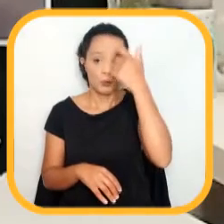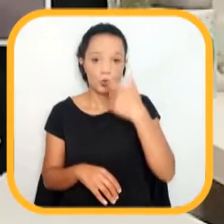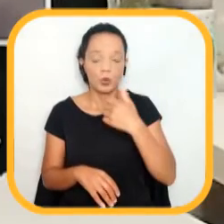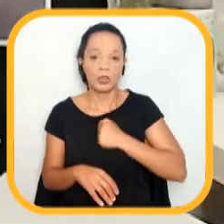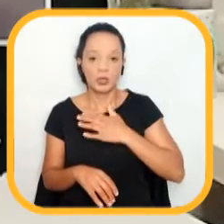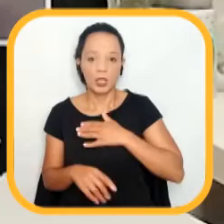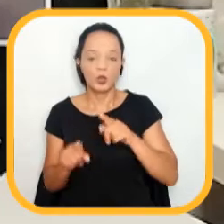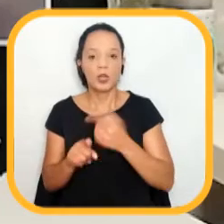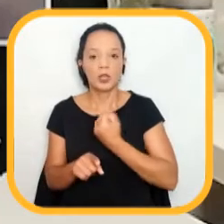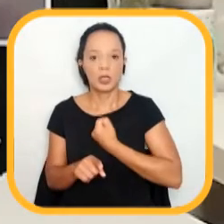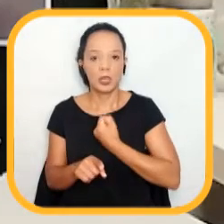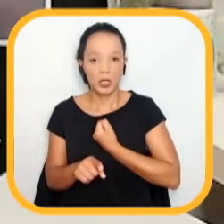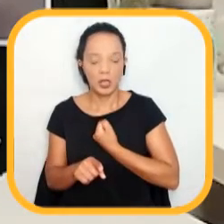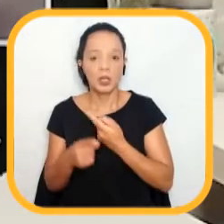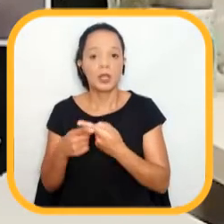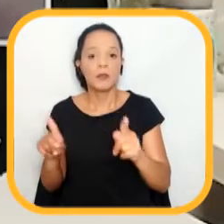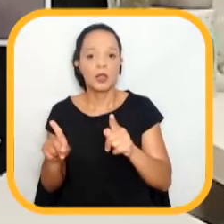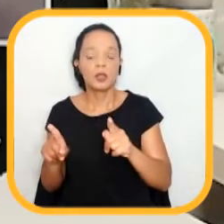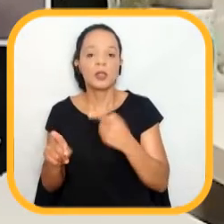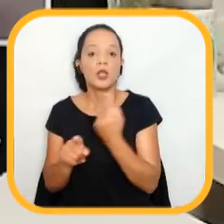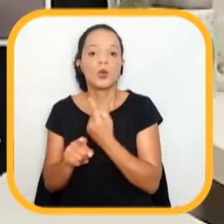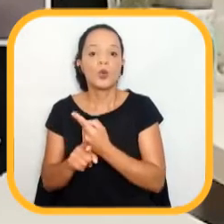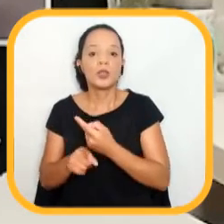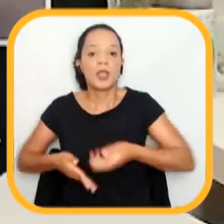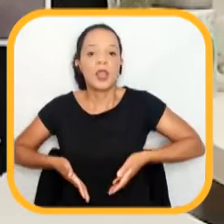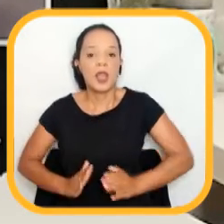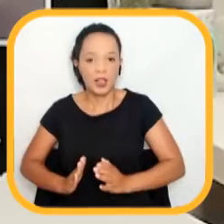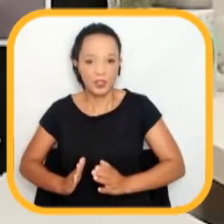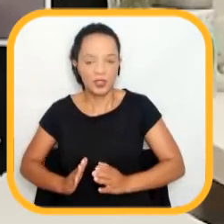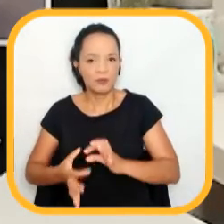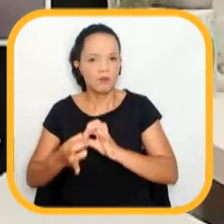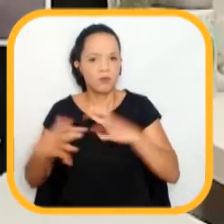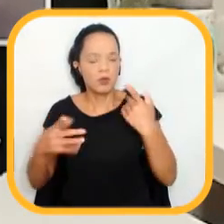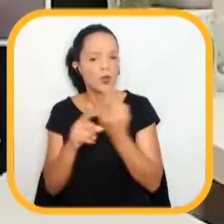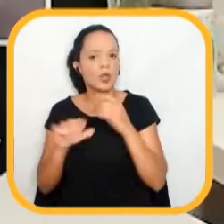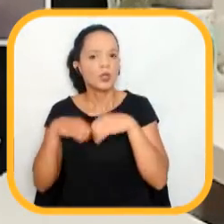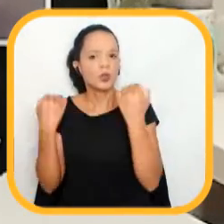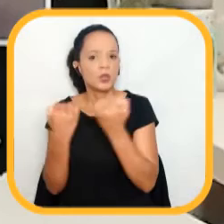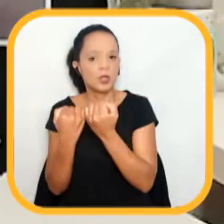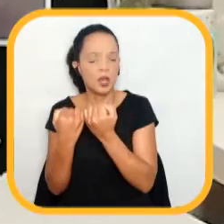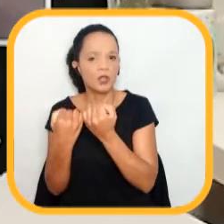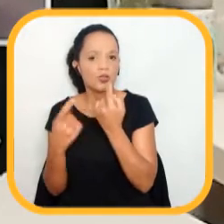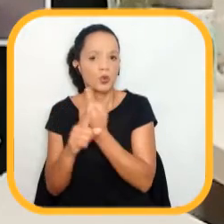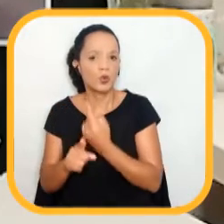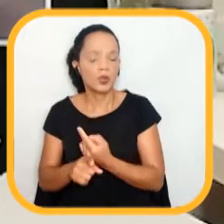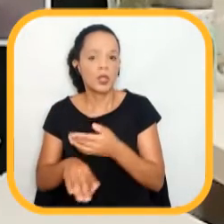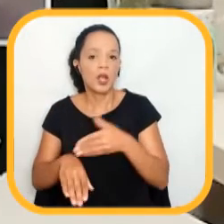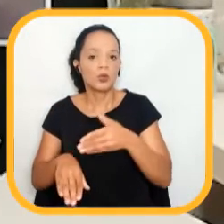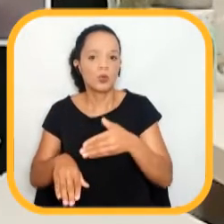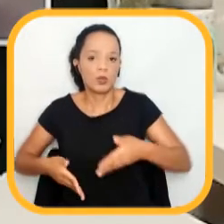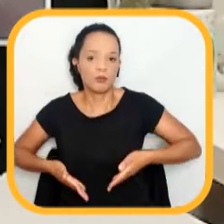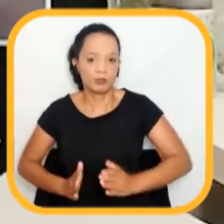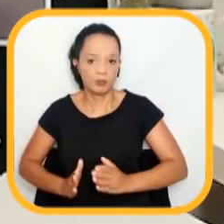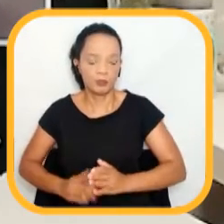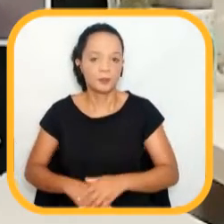pessoa trans é alguém que sente que a sua identidade de género é diferente do seu sexo biológico e não corresponde às convenções sociais do género